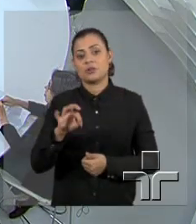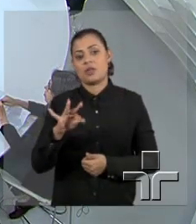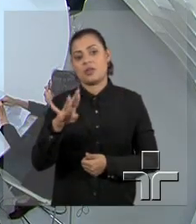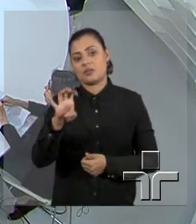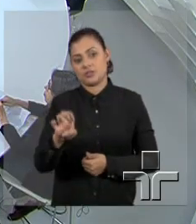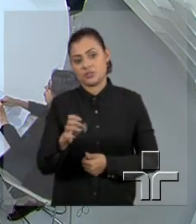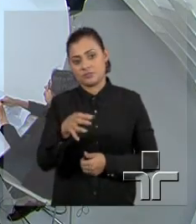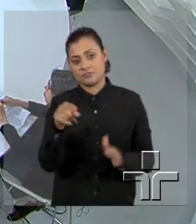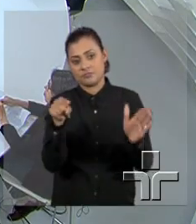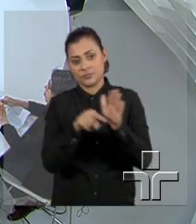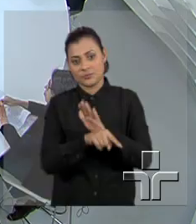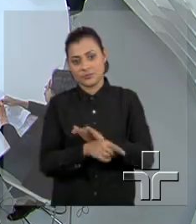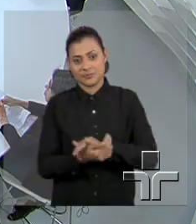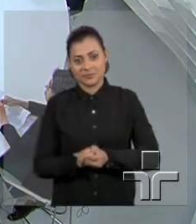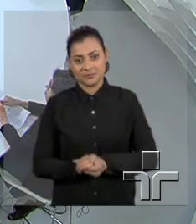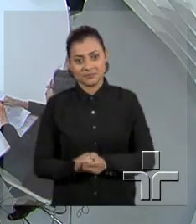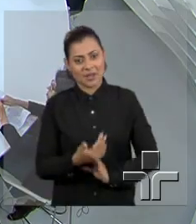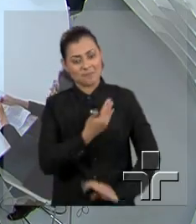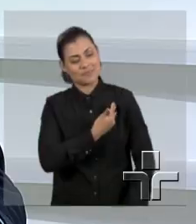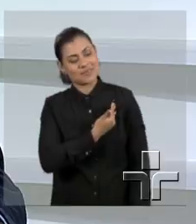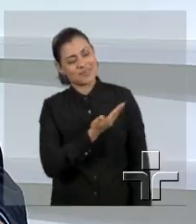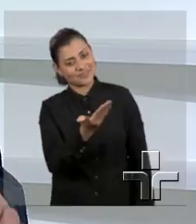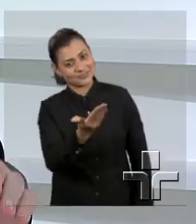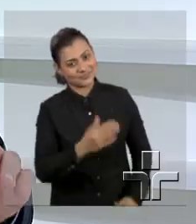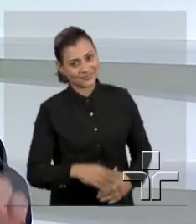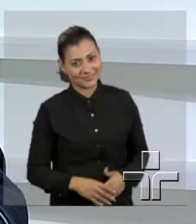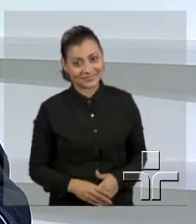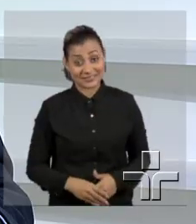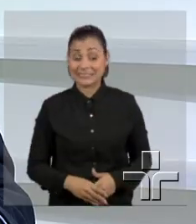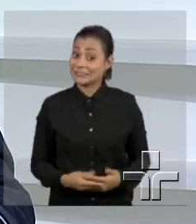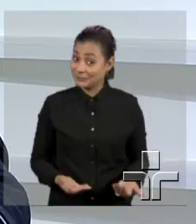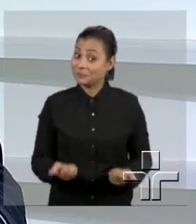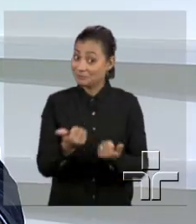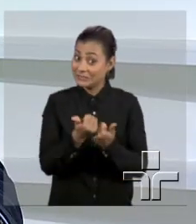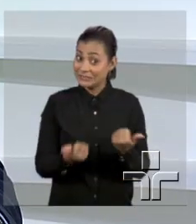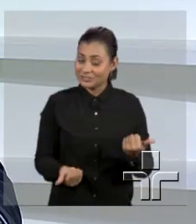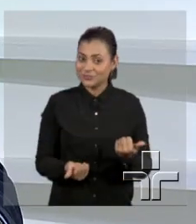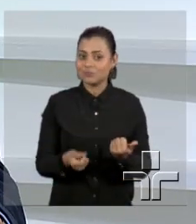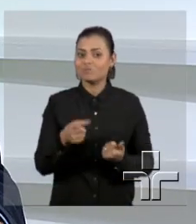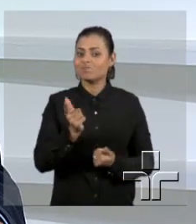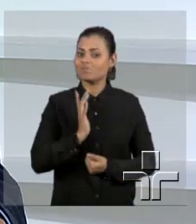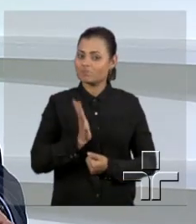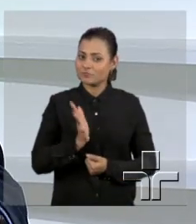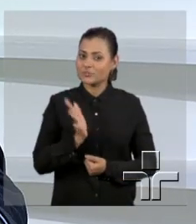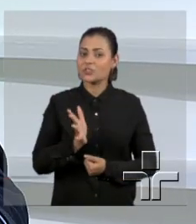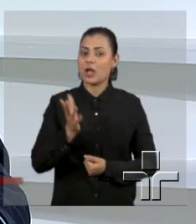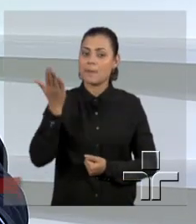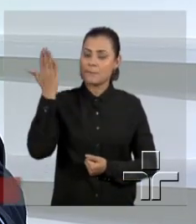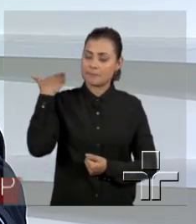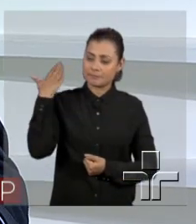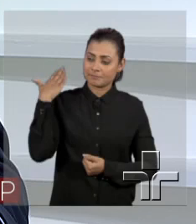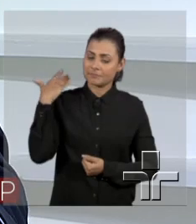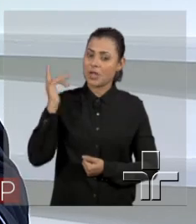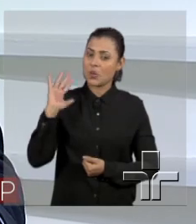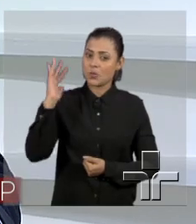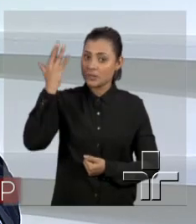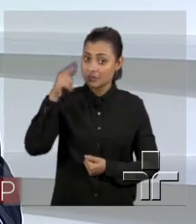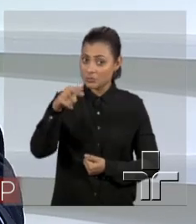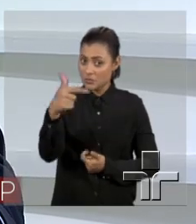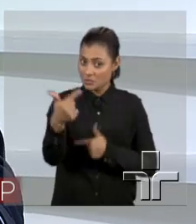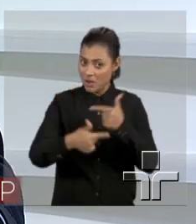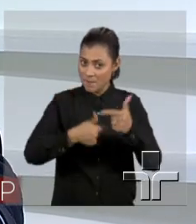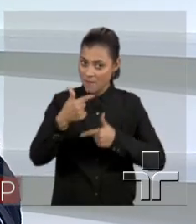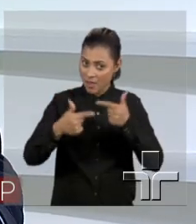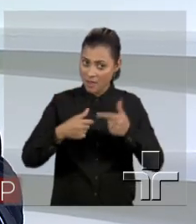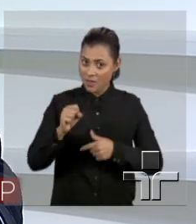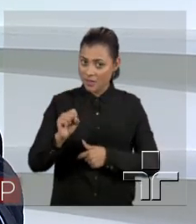ali. Mui Laerte, amigo querido. Ministro, uma das passagens mais luminosas do seu exercício